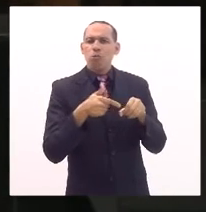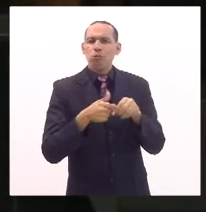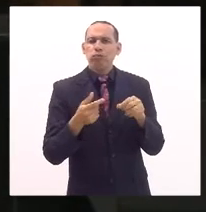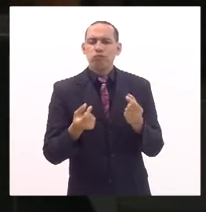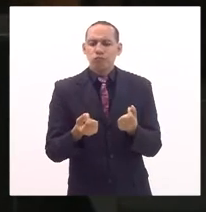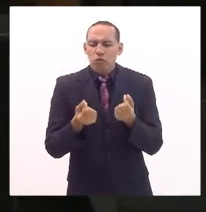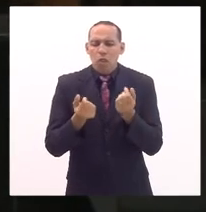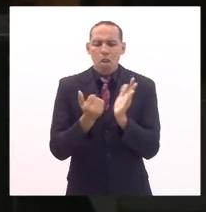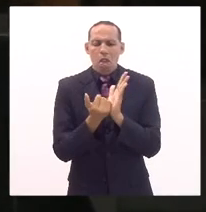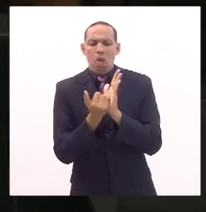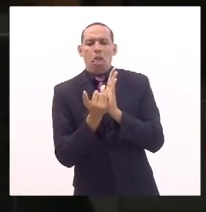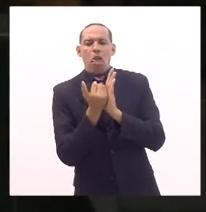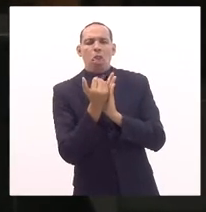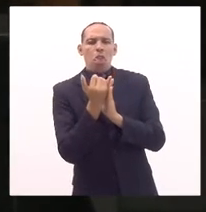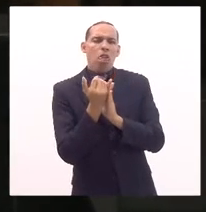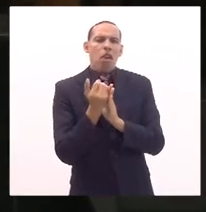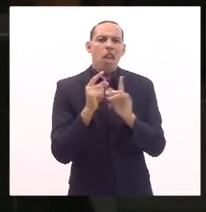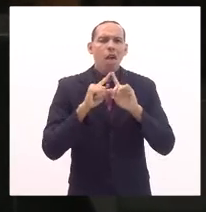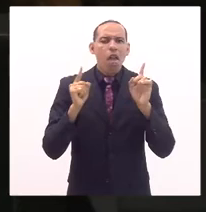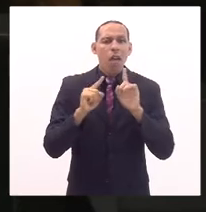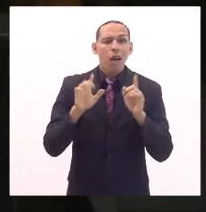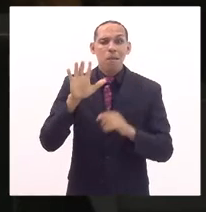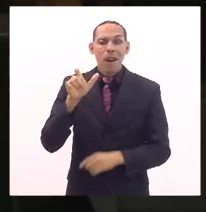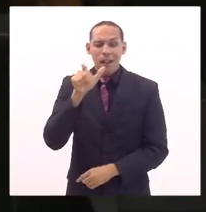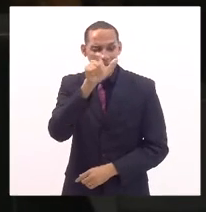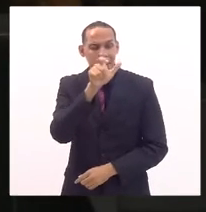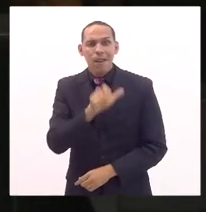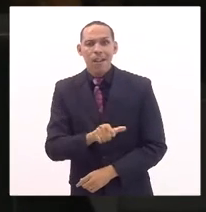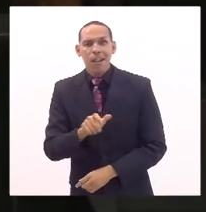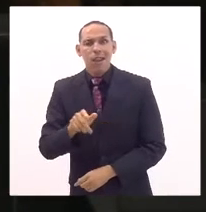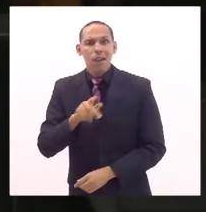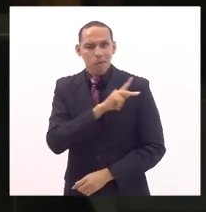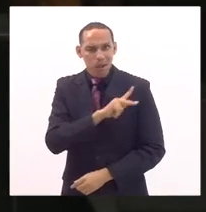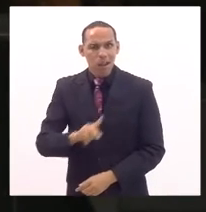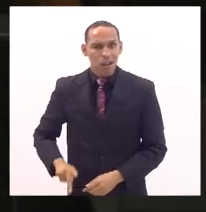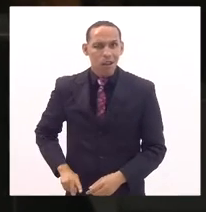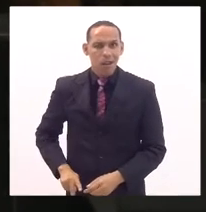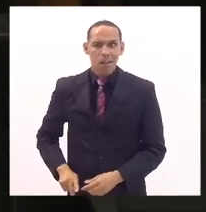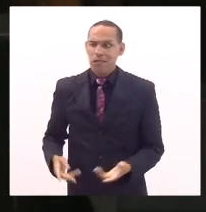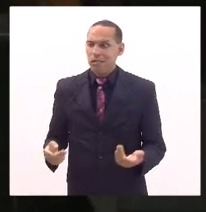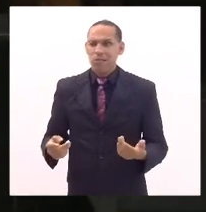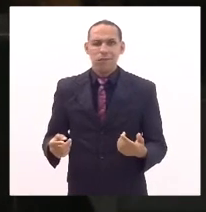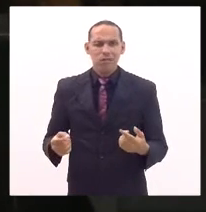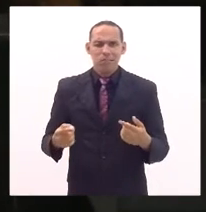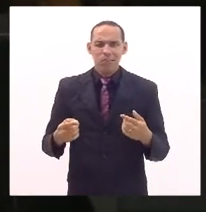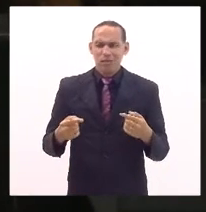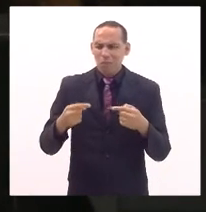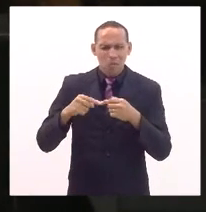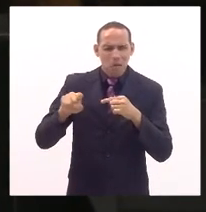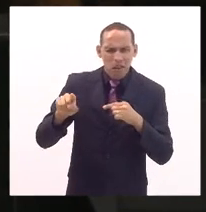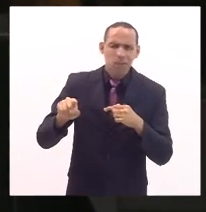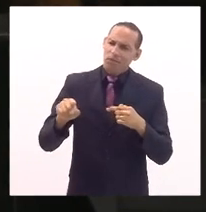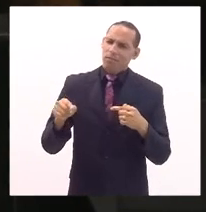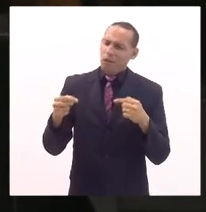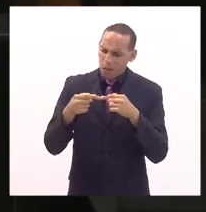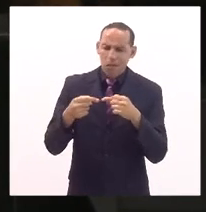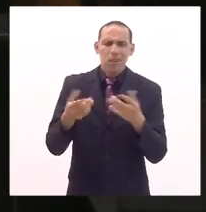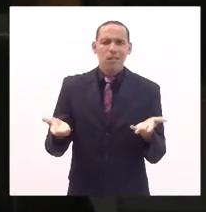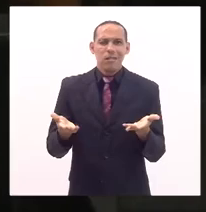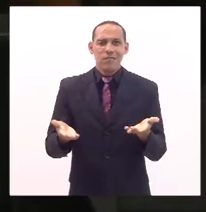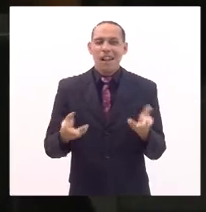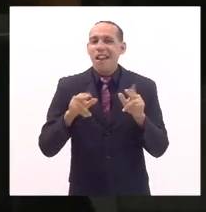e como ele não tivesse nada a ver com isso Esse é o mesmo que o senhor passou a empresa